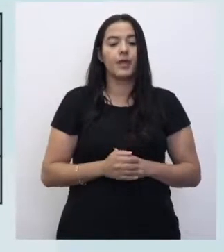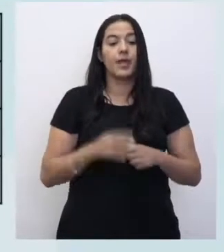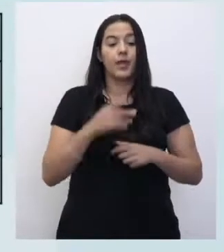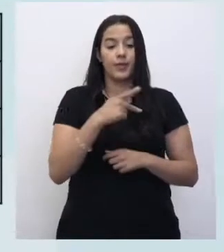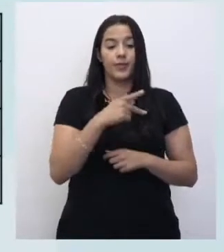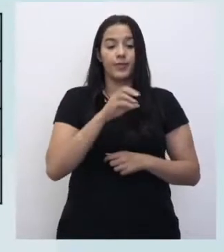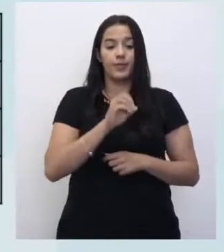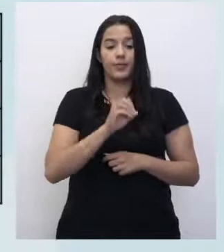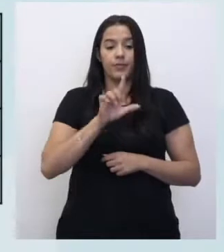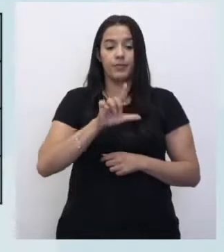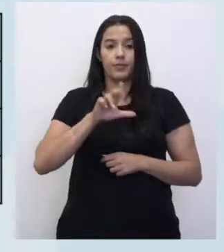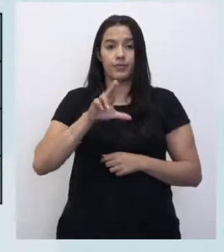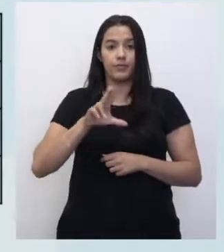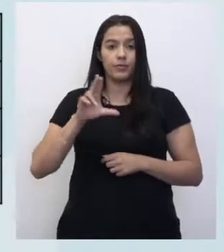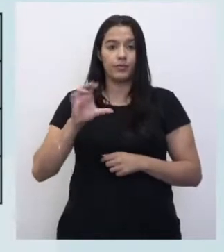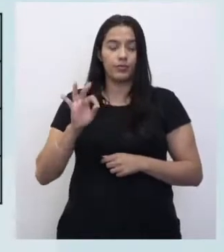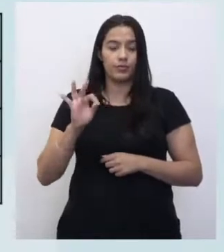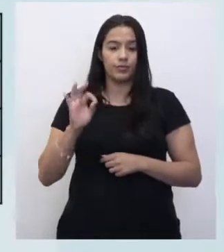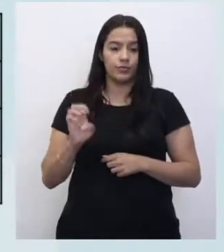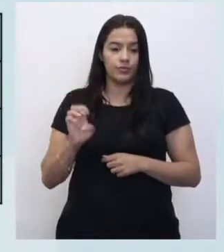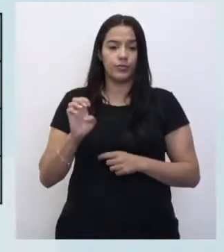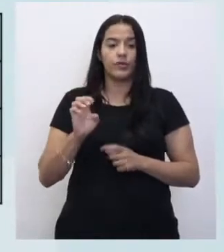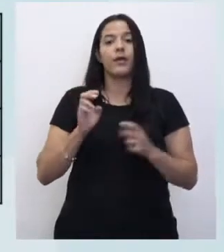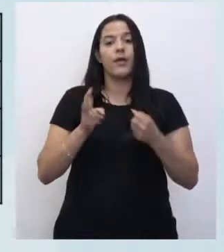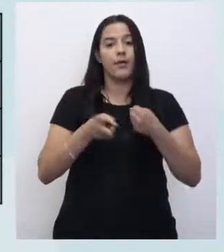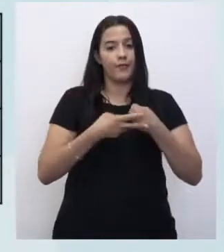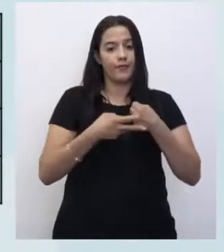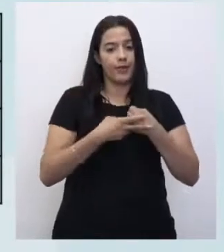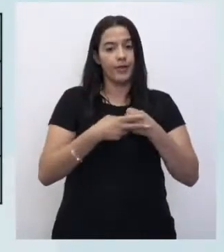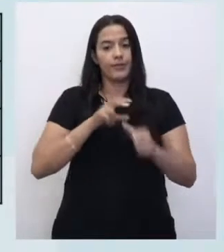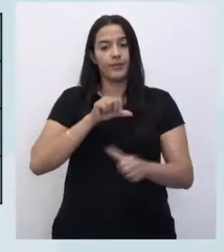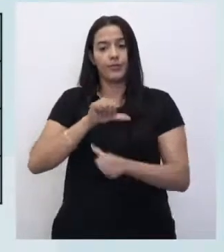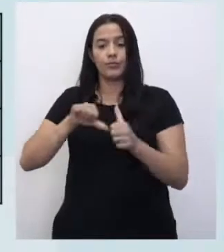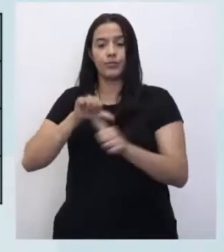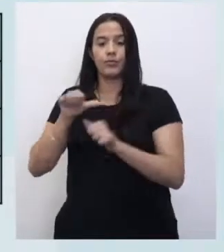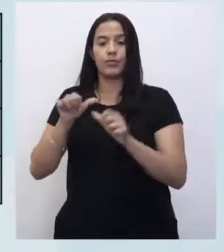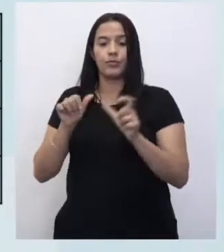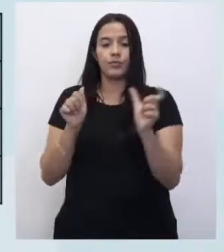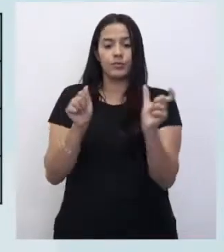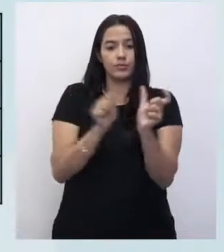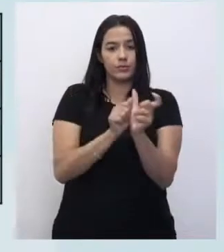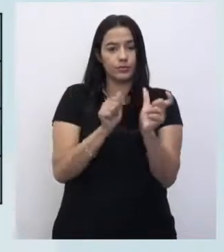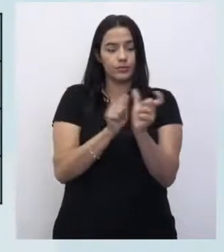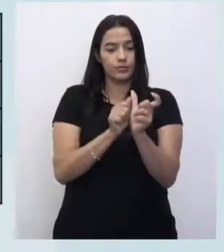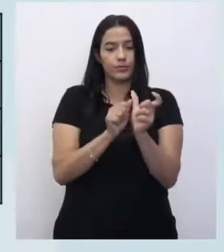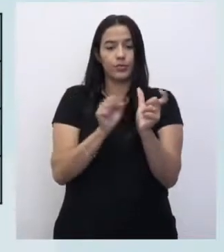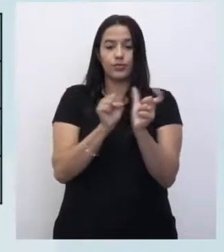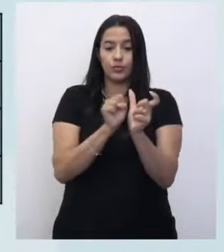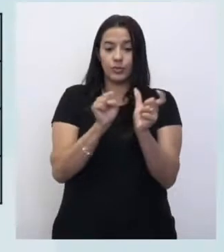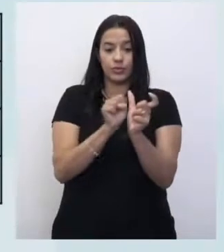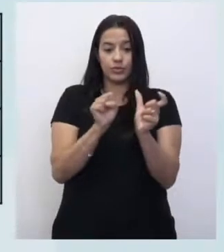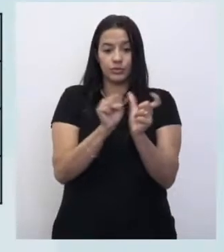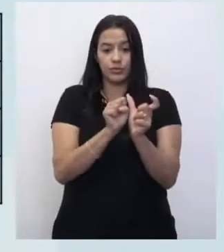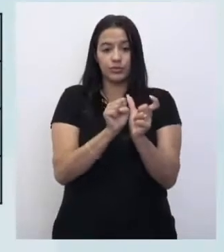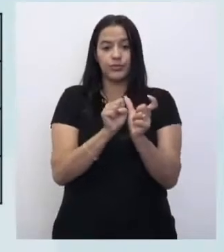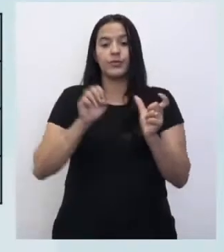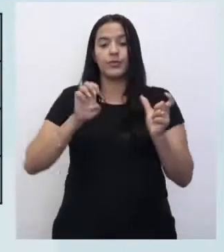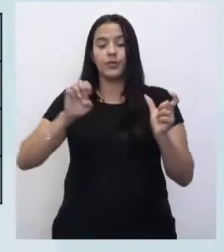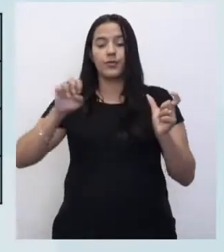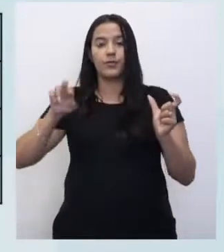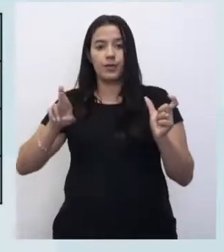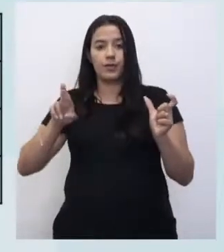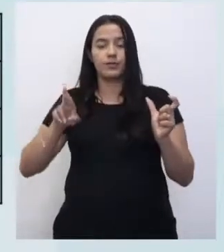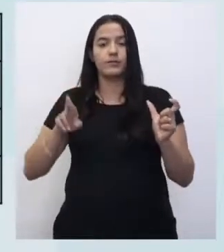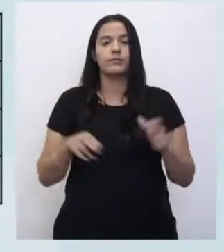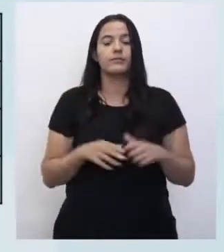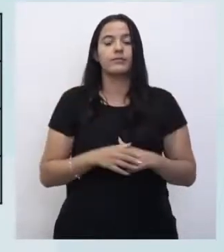era um verbo, poluir, virou polluter. Virou um substantivo. Virou um substantivo, que pode ser aí poluidor ou poluente,